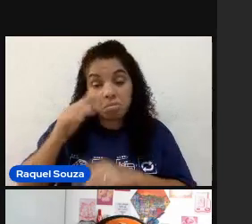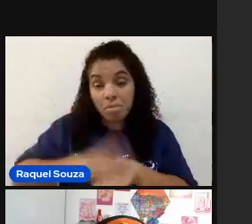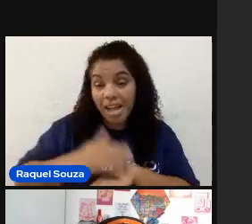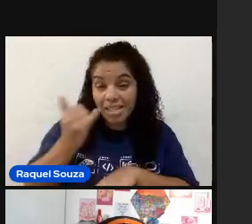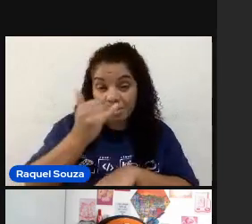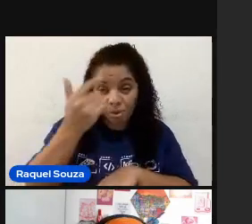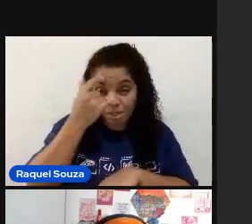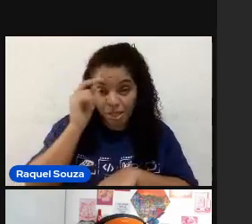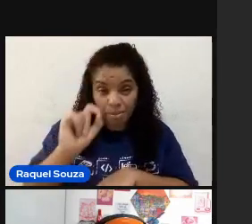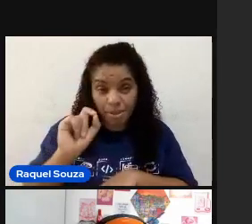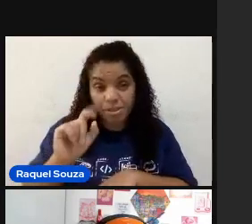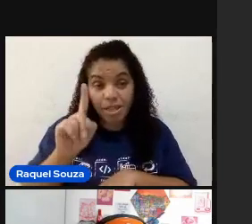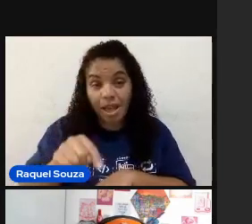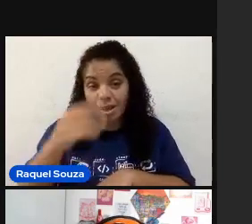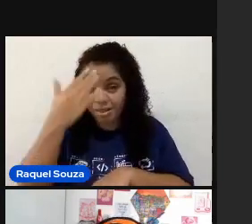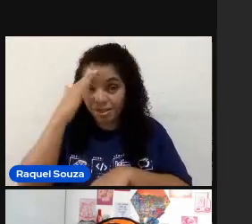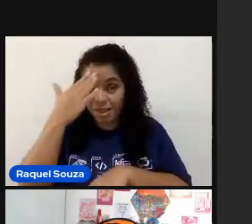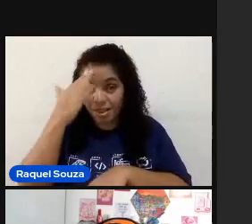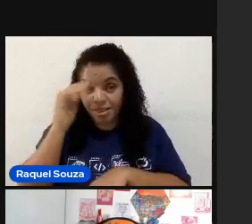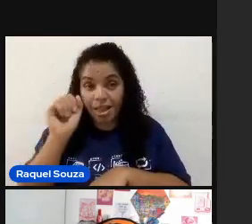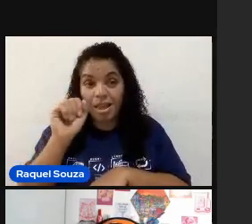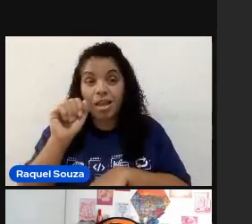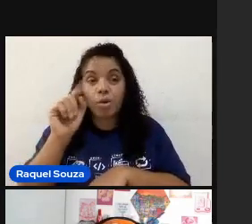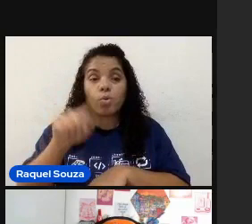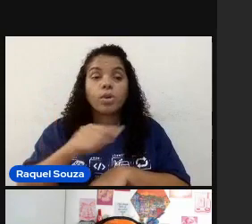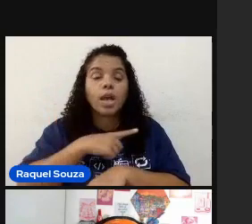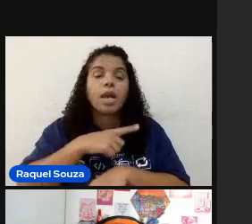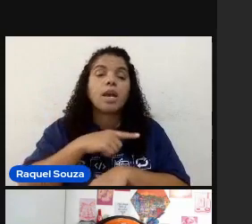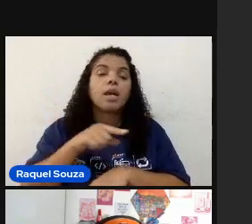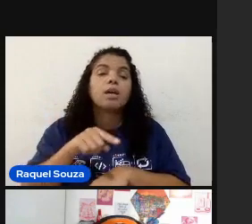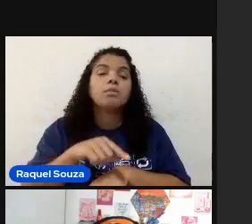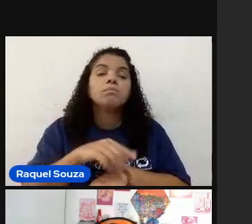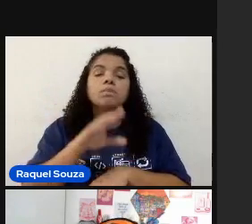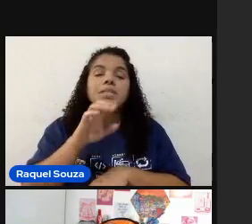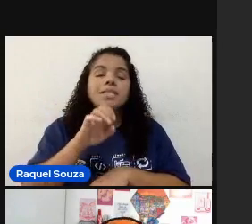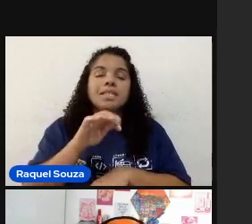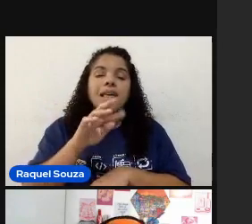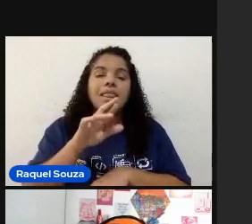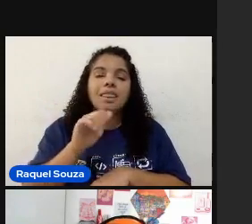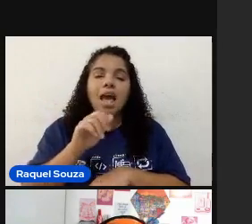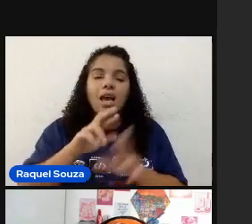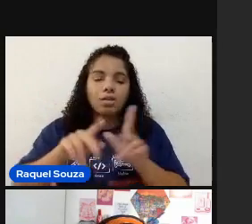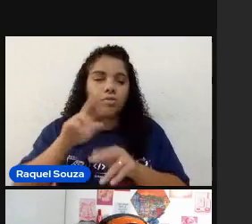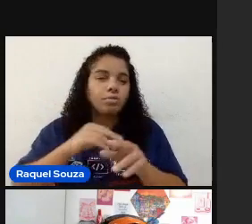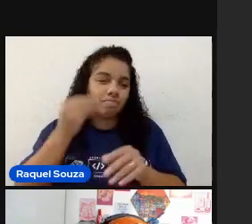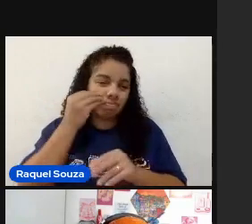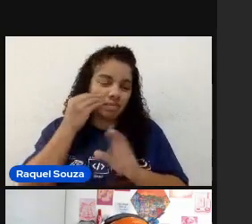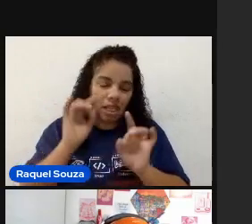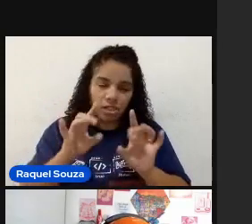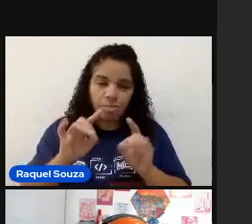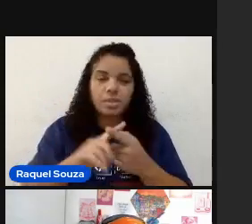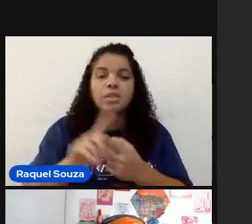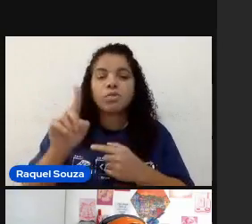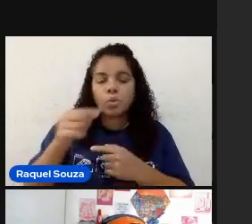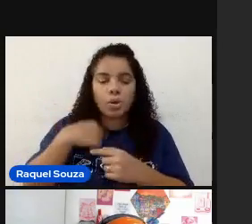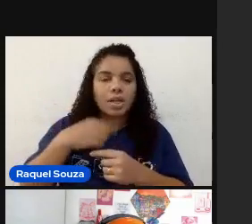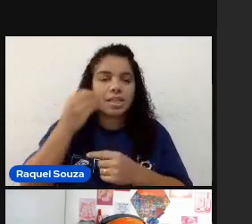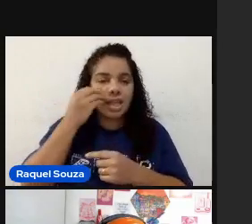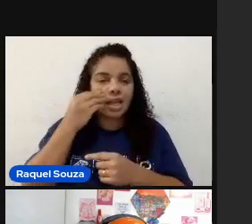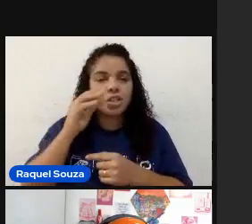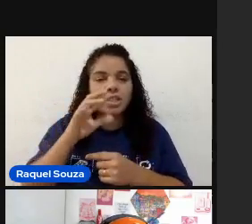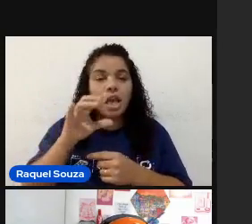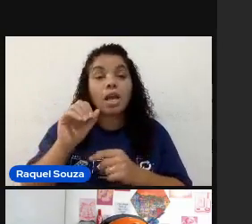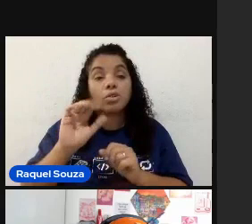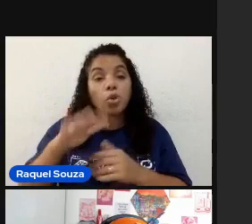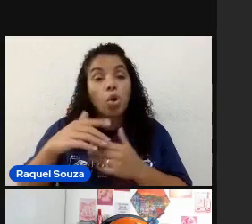importante, que é usar o Design Thinking para entender os cenários em testes específicos, em testes técnicos, onde e